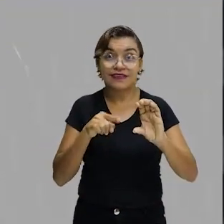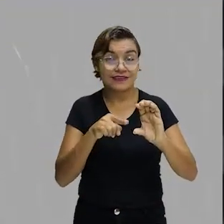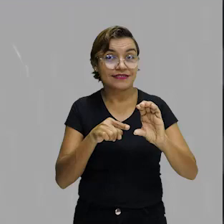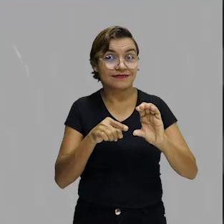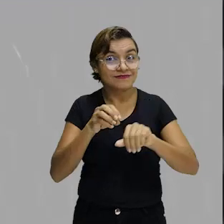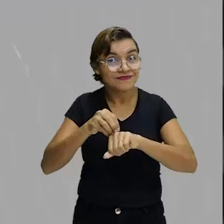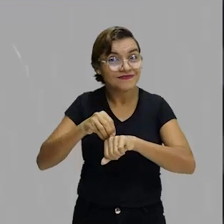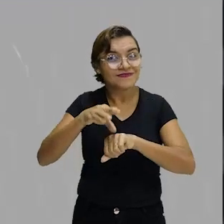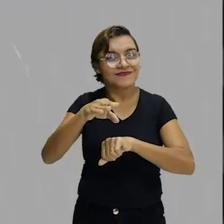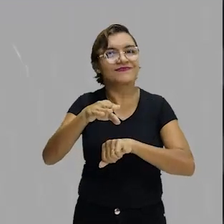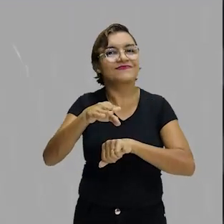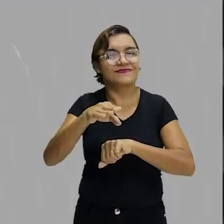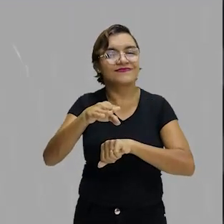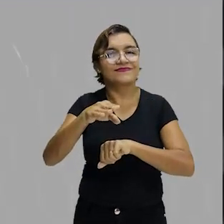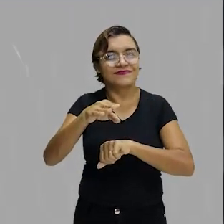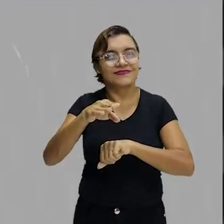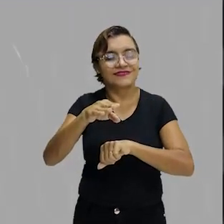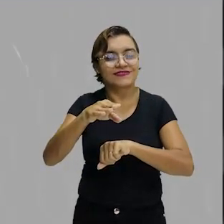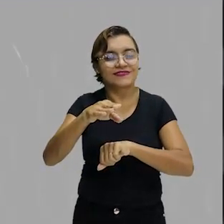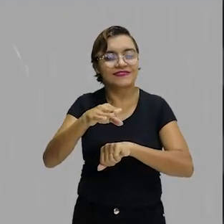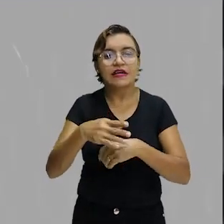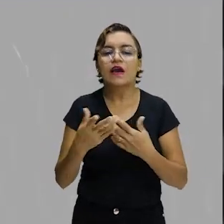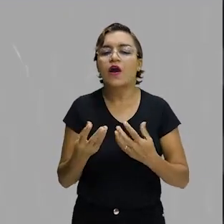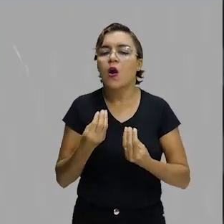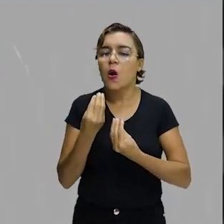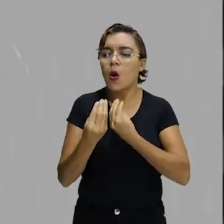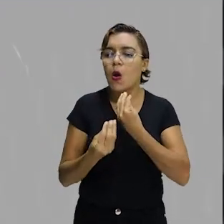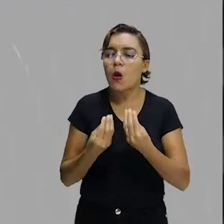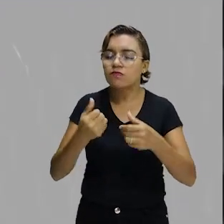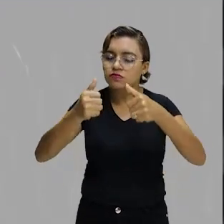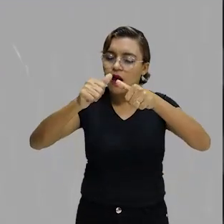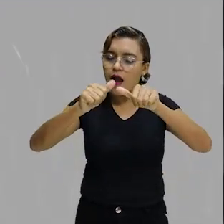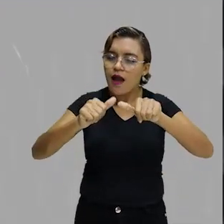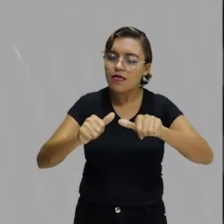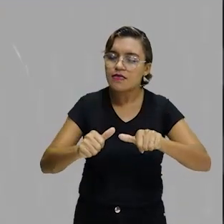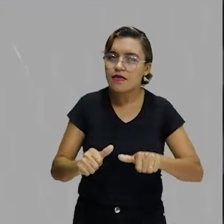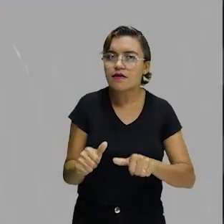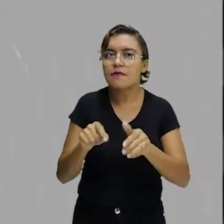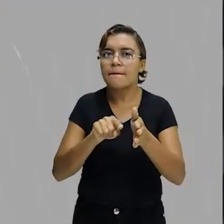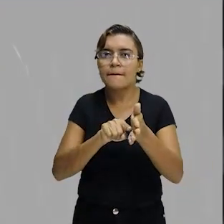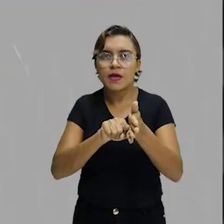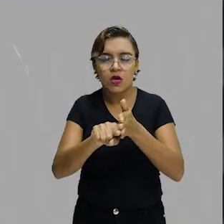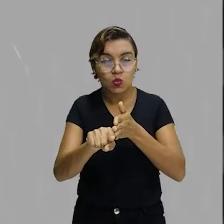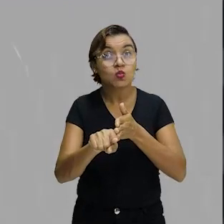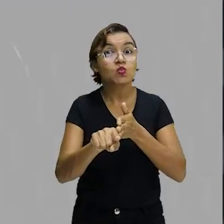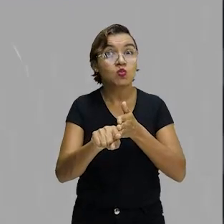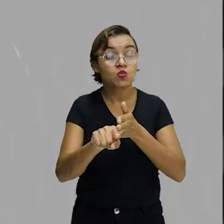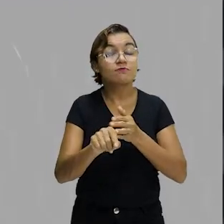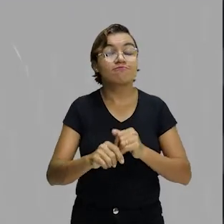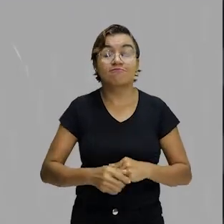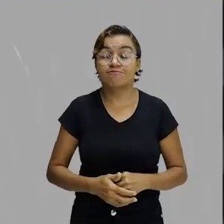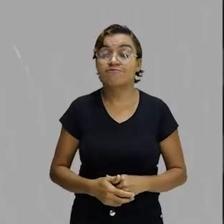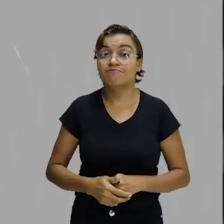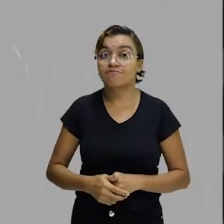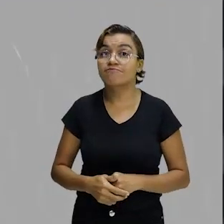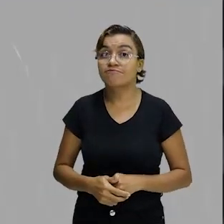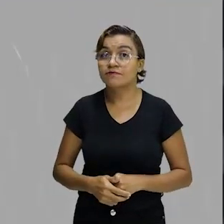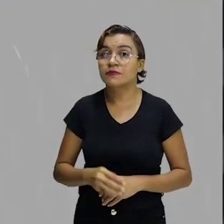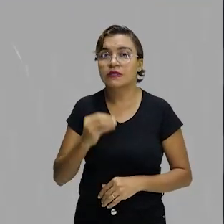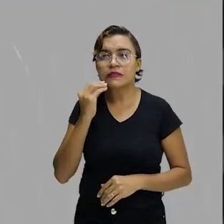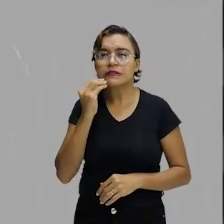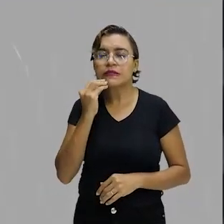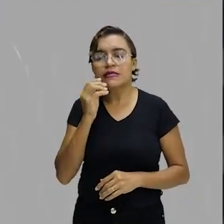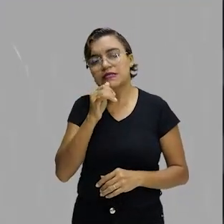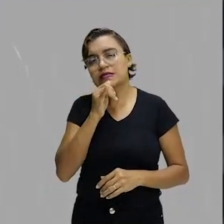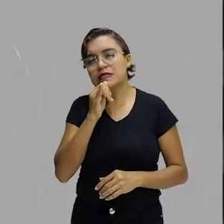fica essa dica para vocês desta formulação de análise de questões e de itens, viu? Tentem fazer